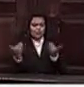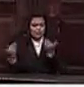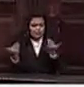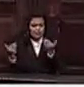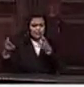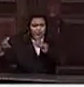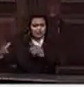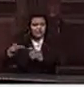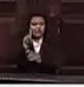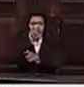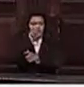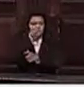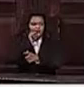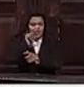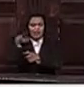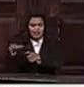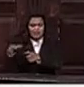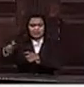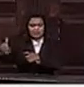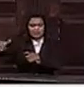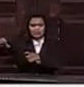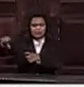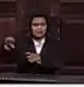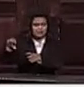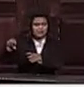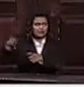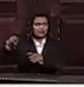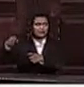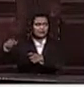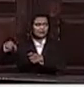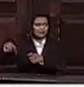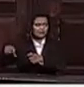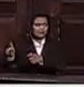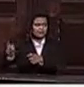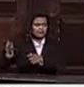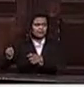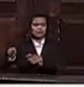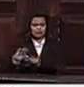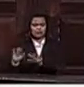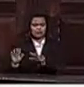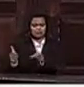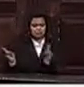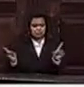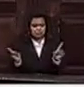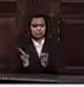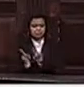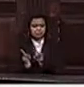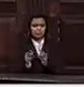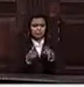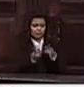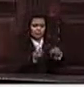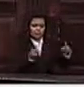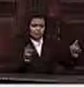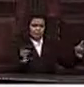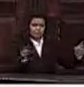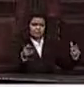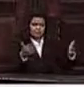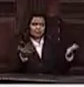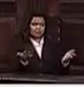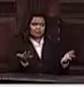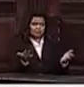nos detalhamos para o estudo desse mapa da violência, nós vamos verificar